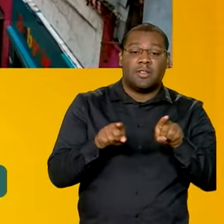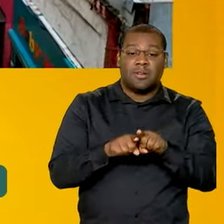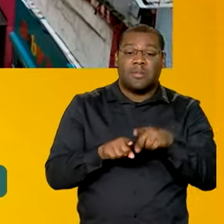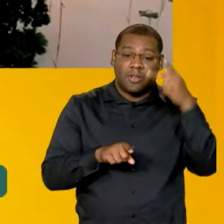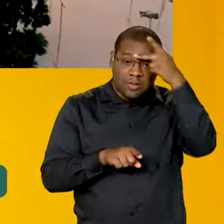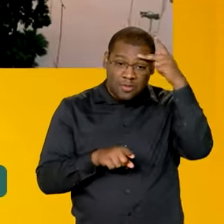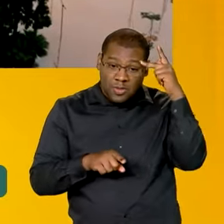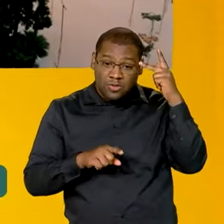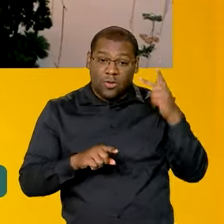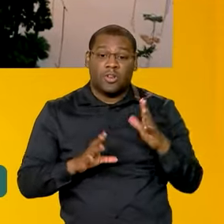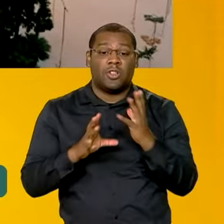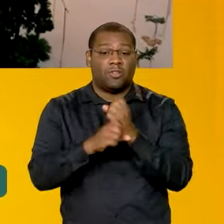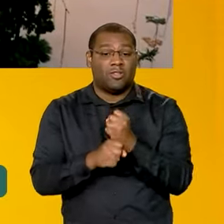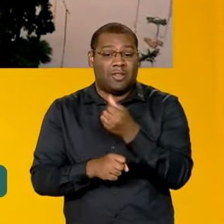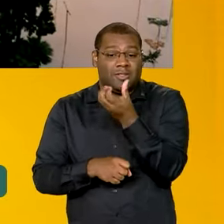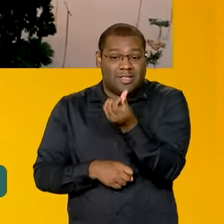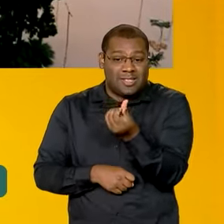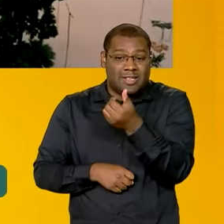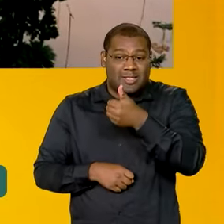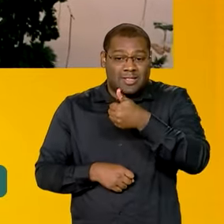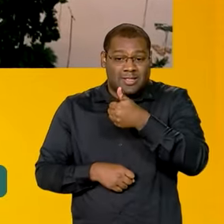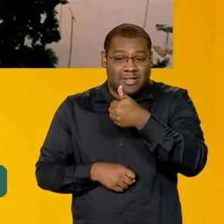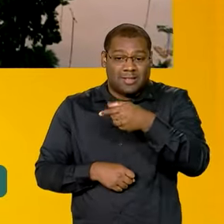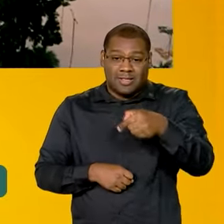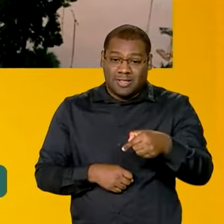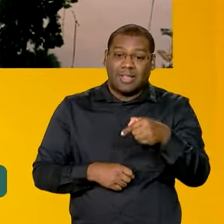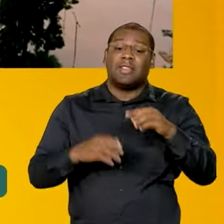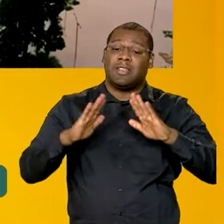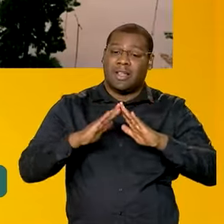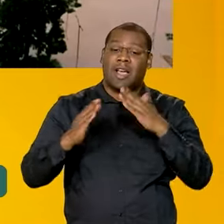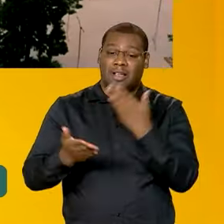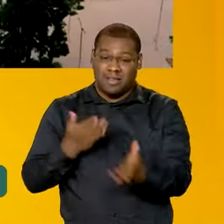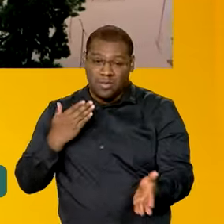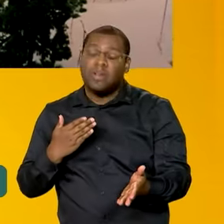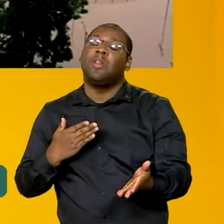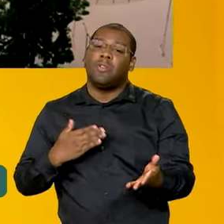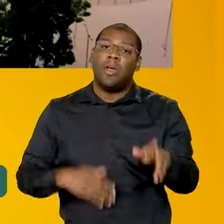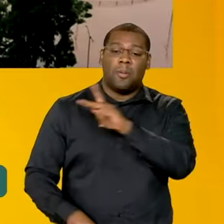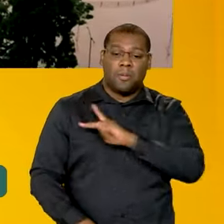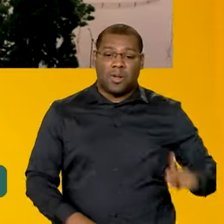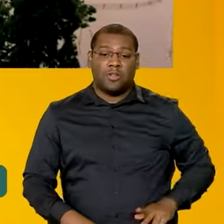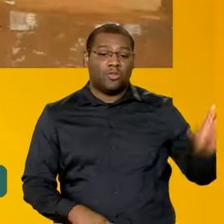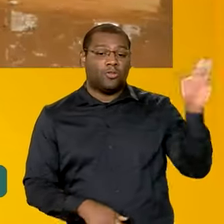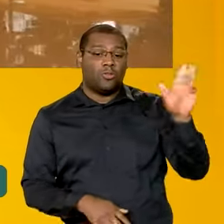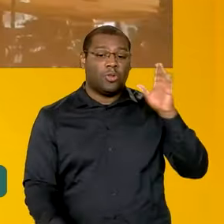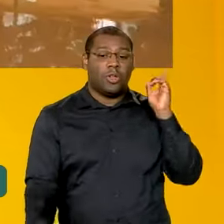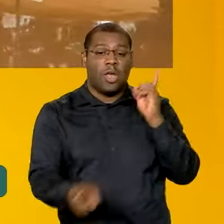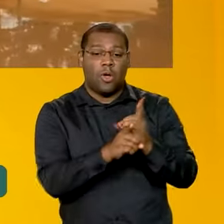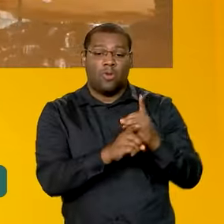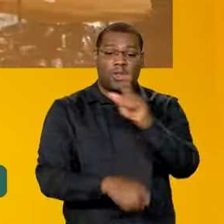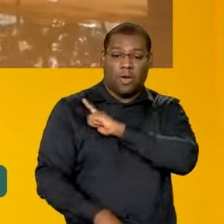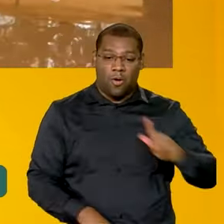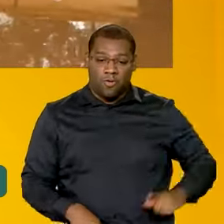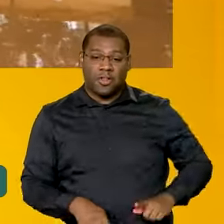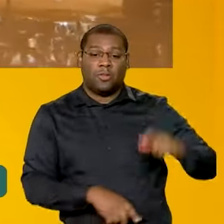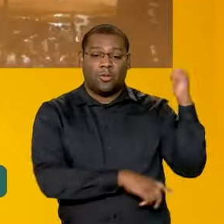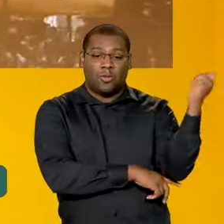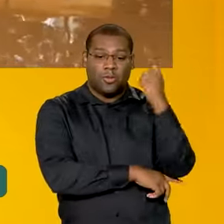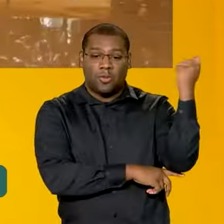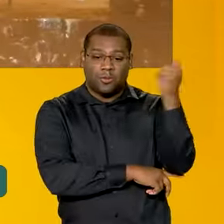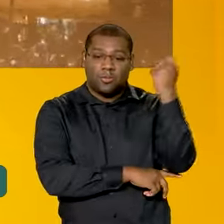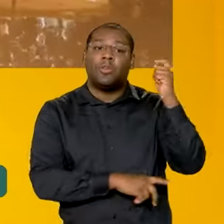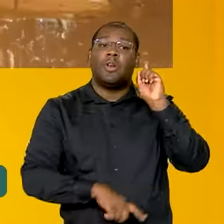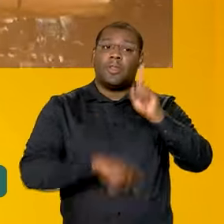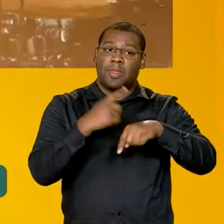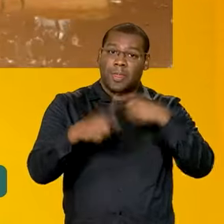de casa. Lula vai se encontrar com o governador Eduardo Leite e depois segue para São Leopoldo, onde deve